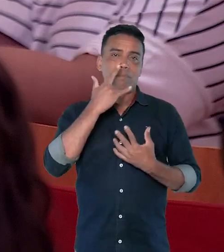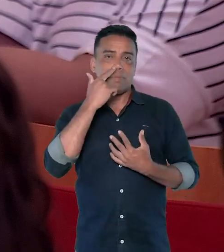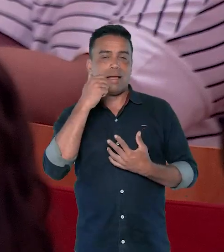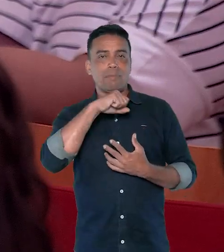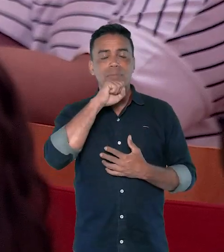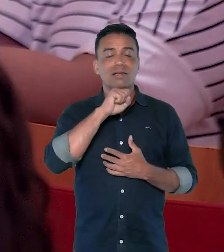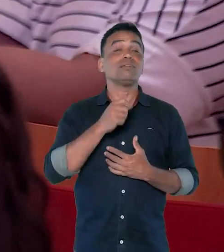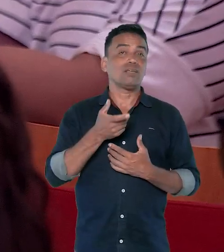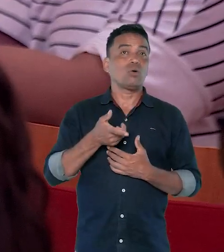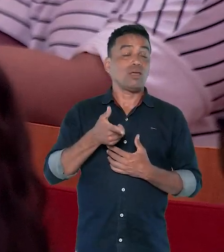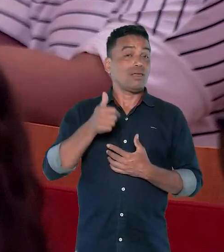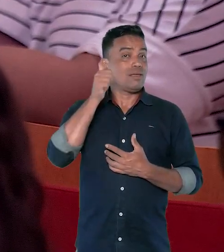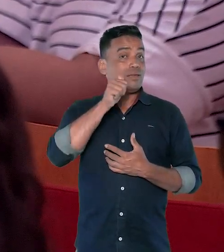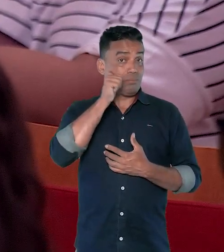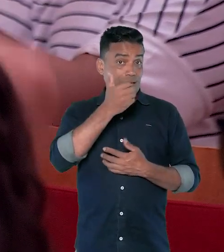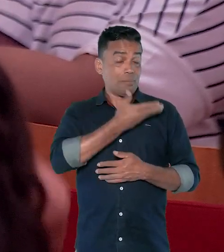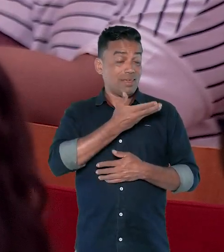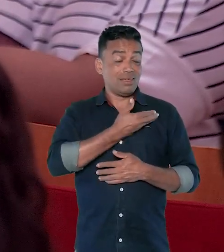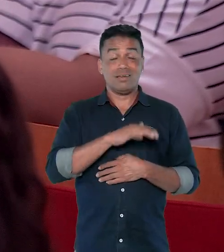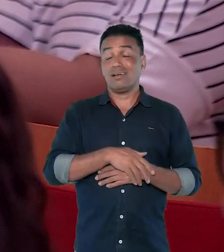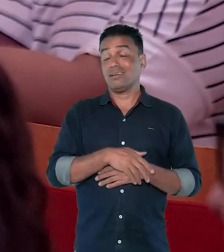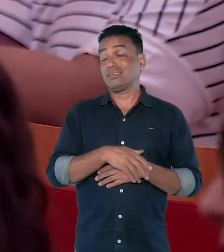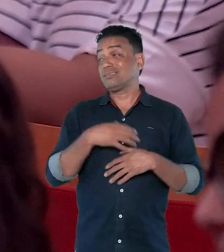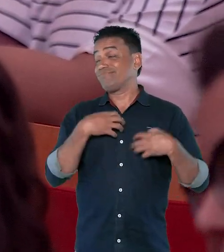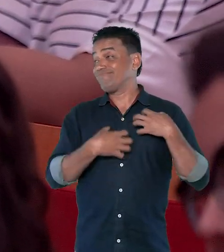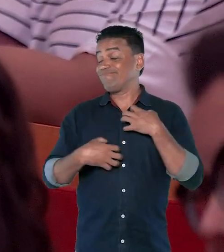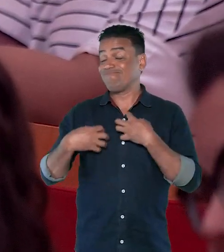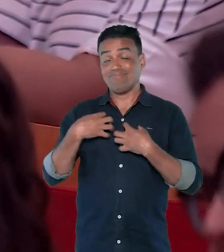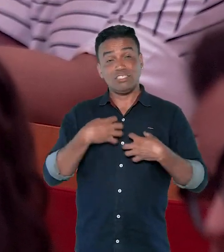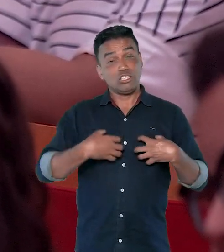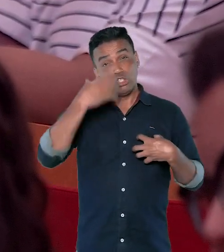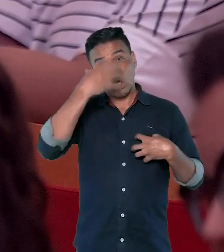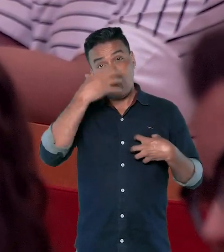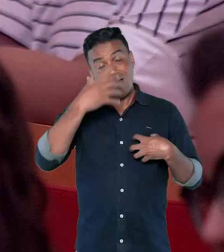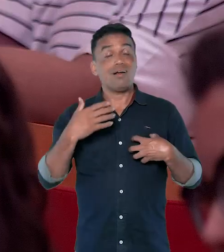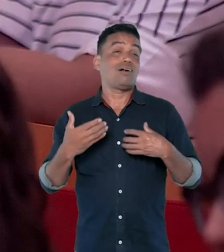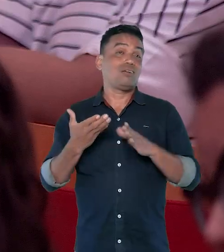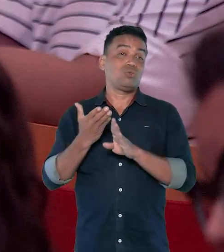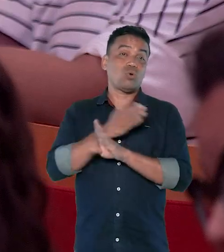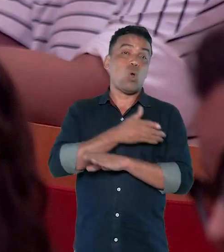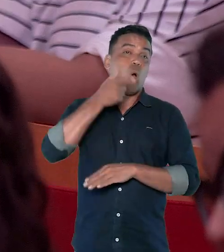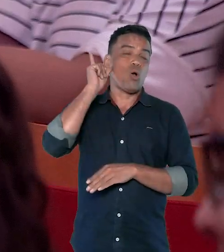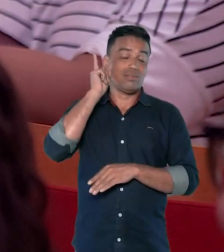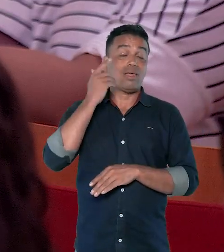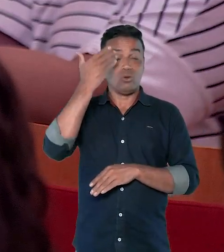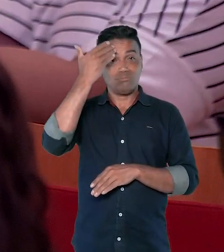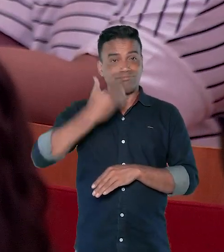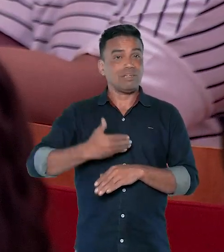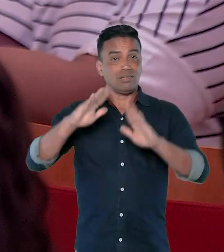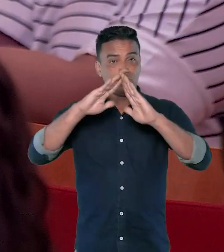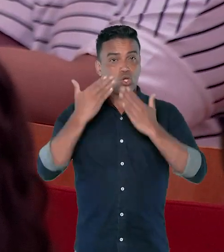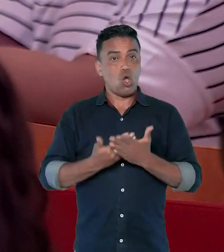uma amiga que está chorosa desde ontem, enfim. É pesado. Escola pública, eu sou